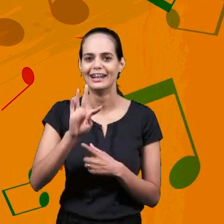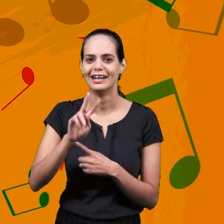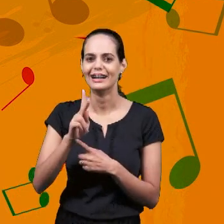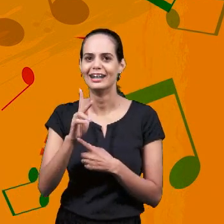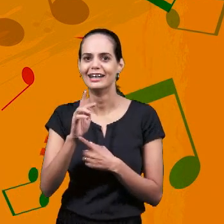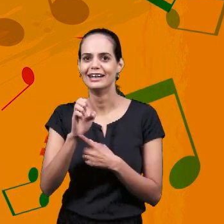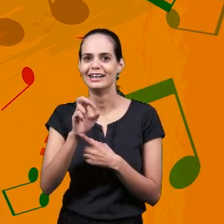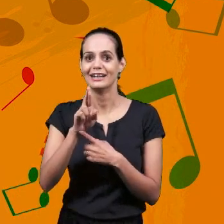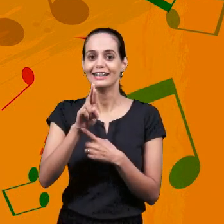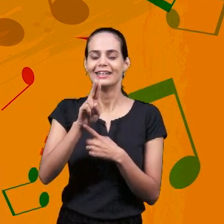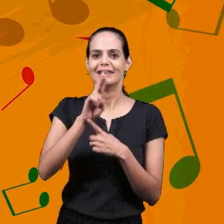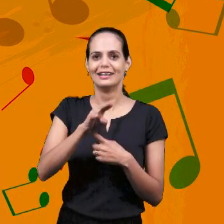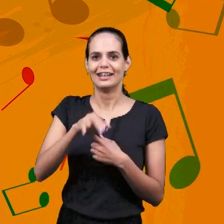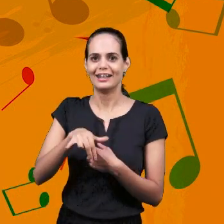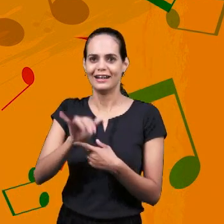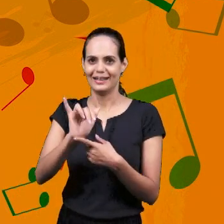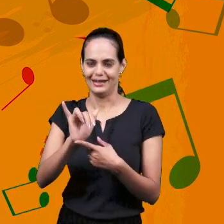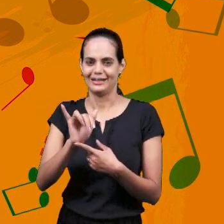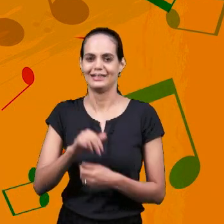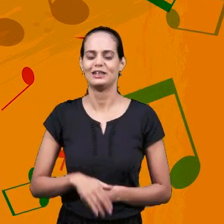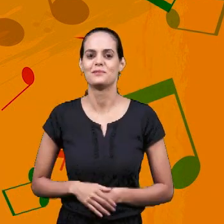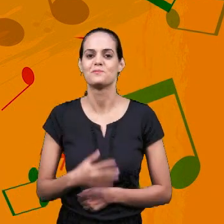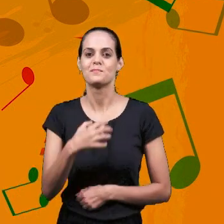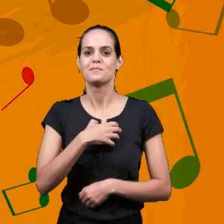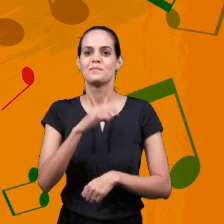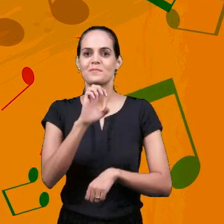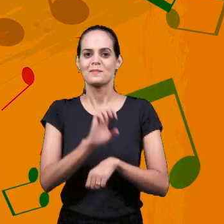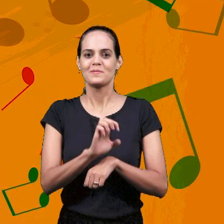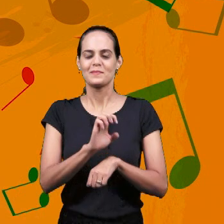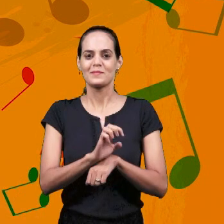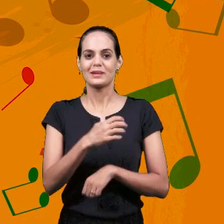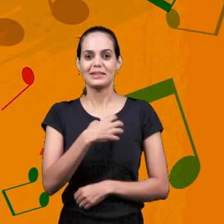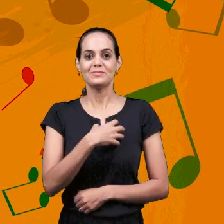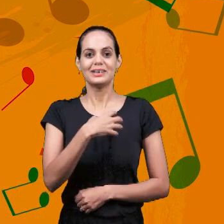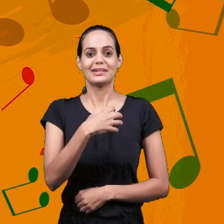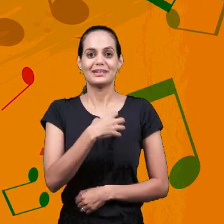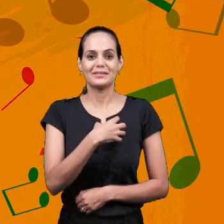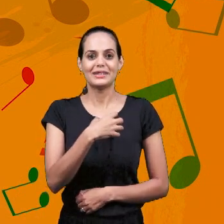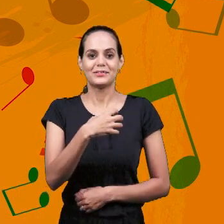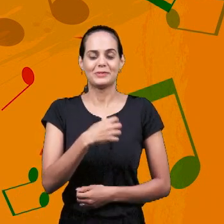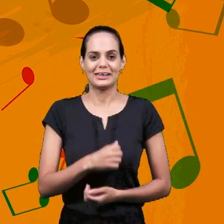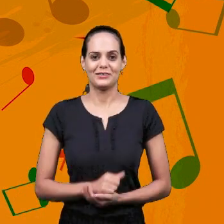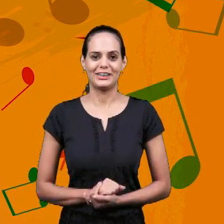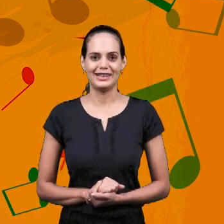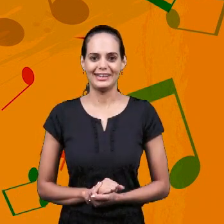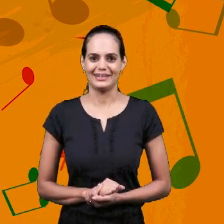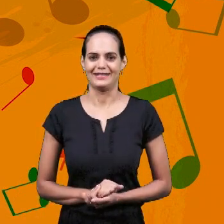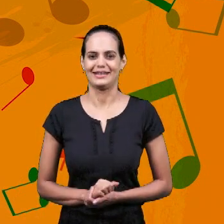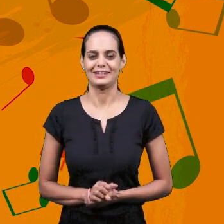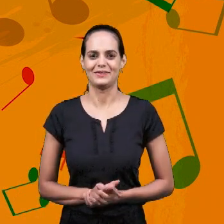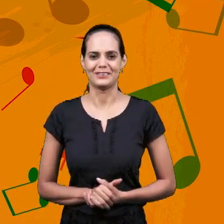9 anos. Thierry Bandeira a 9 ans d'Itabela, Bahia.